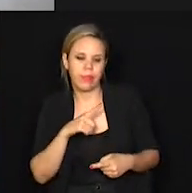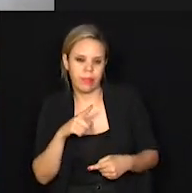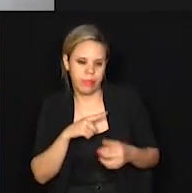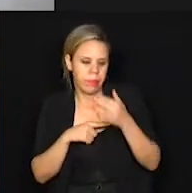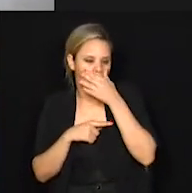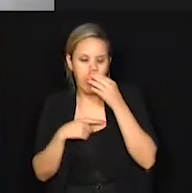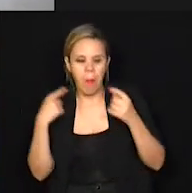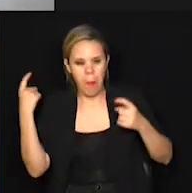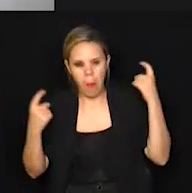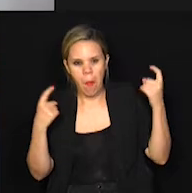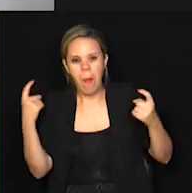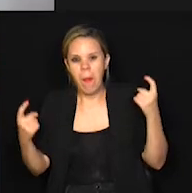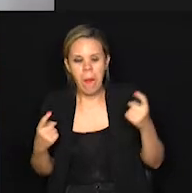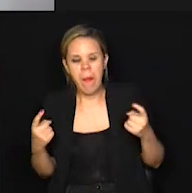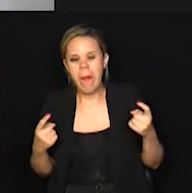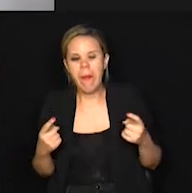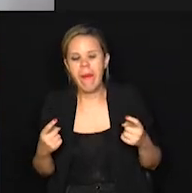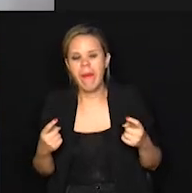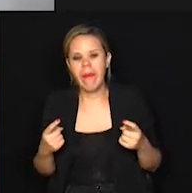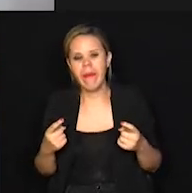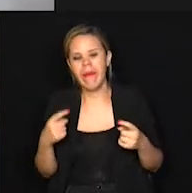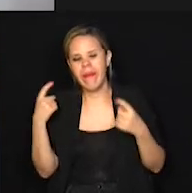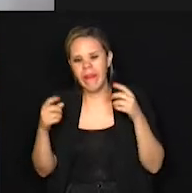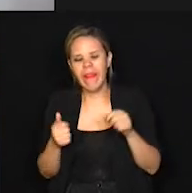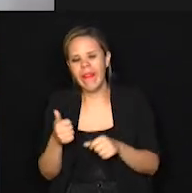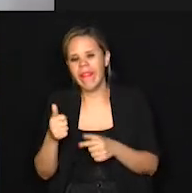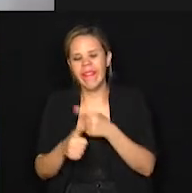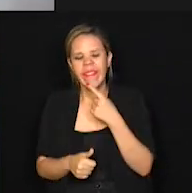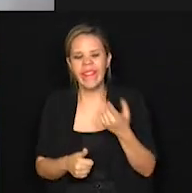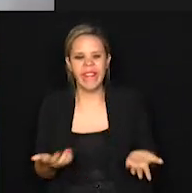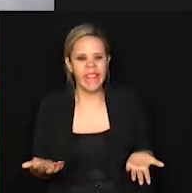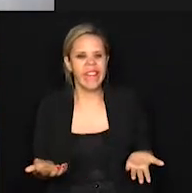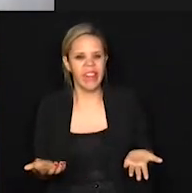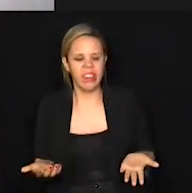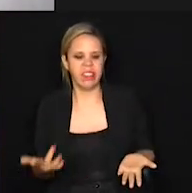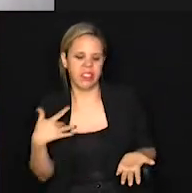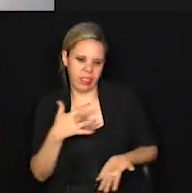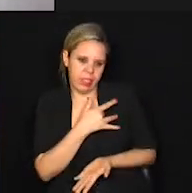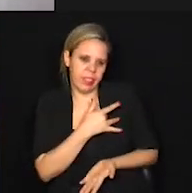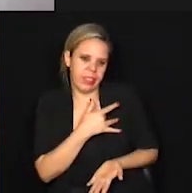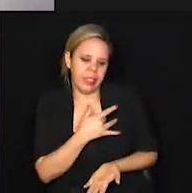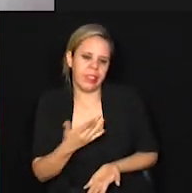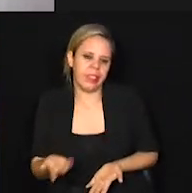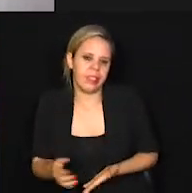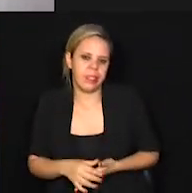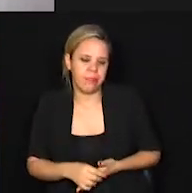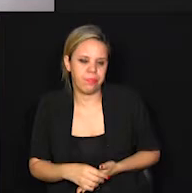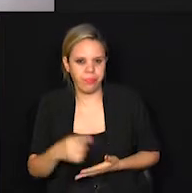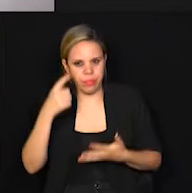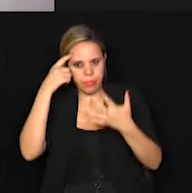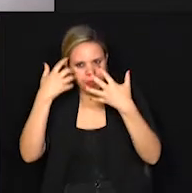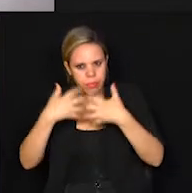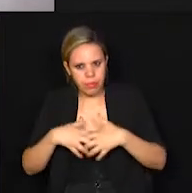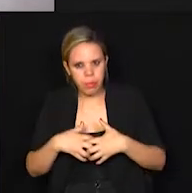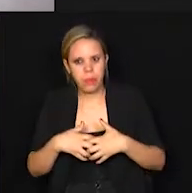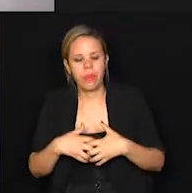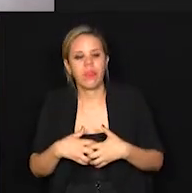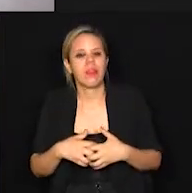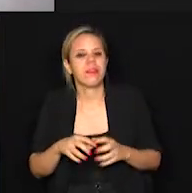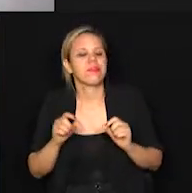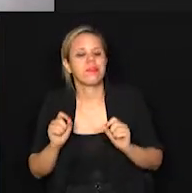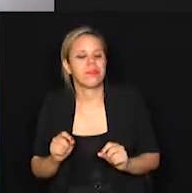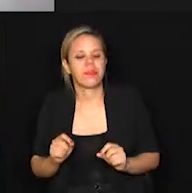grande preocupação, e eles têm essa preocupação em primeiro lugar com a saúde. Eles pensam muito. A